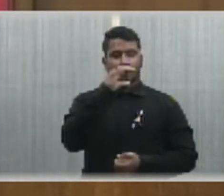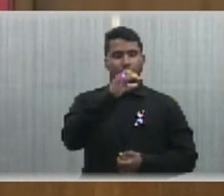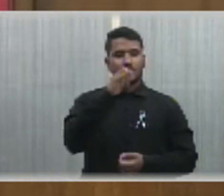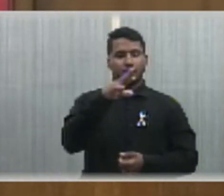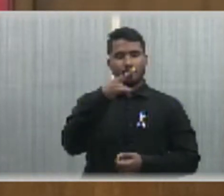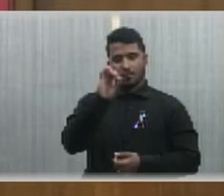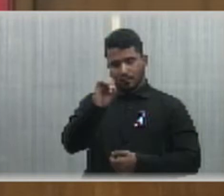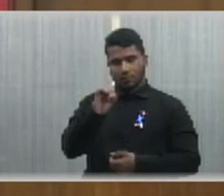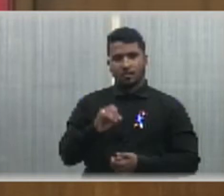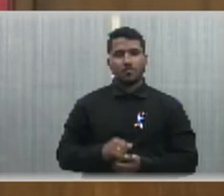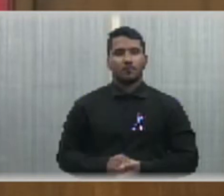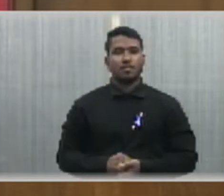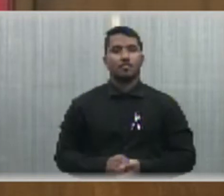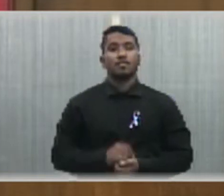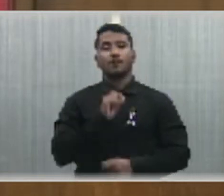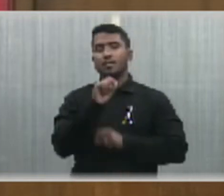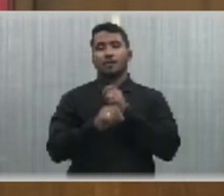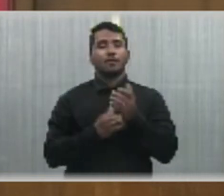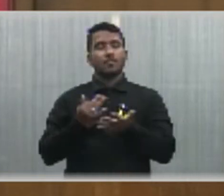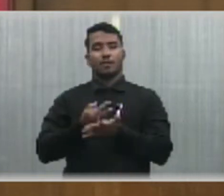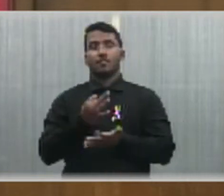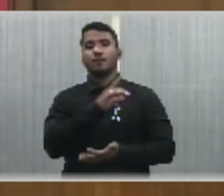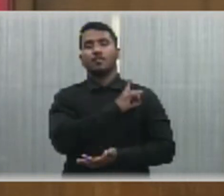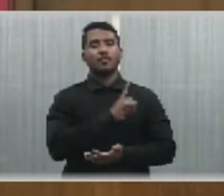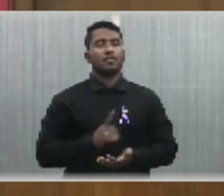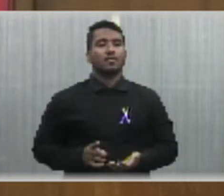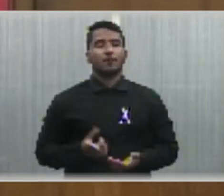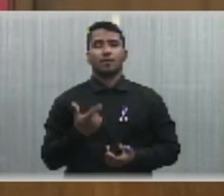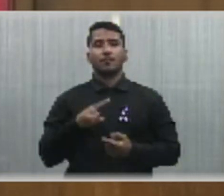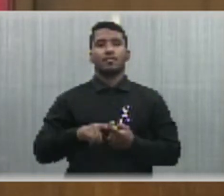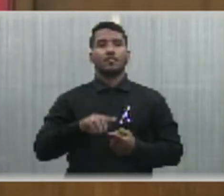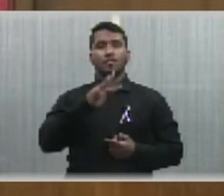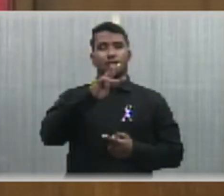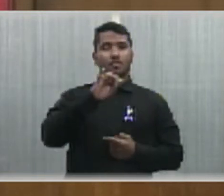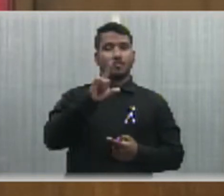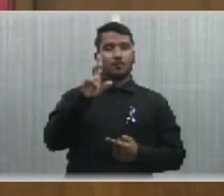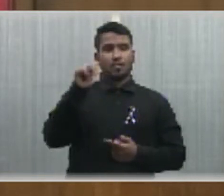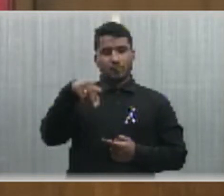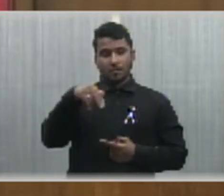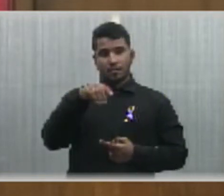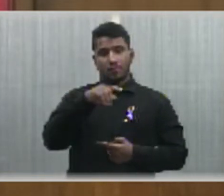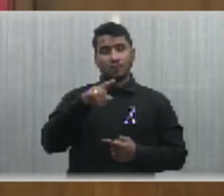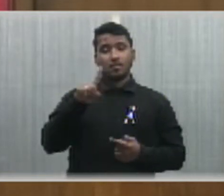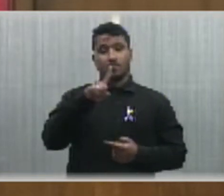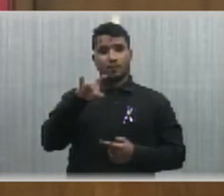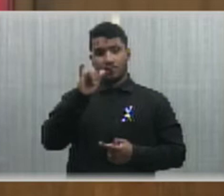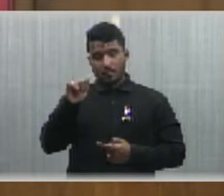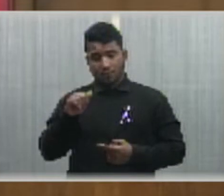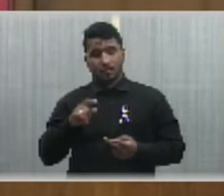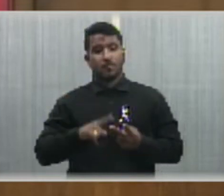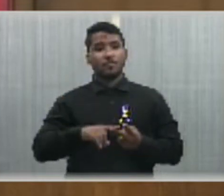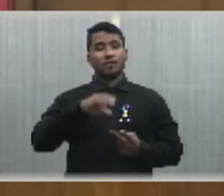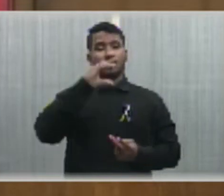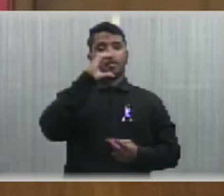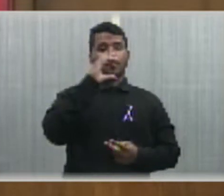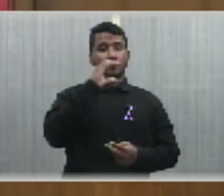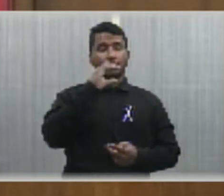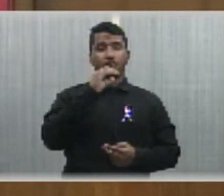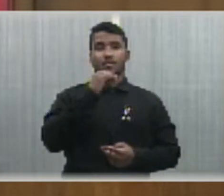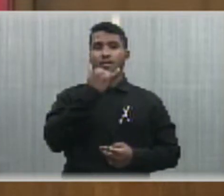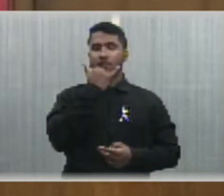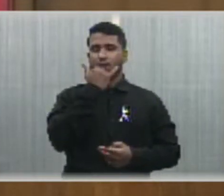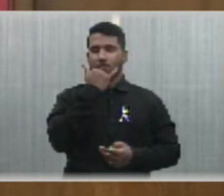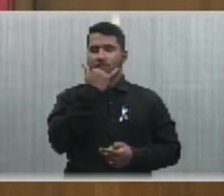Magalhães, e justificadas as ausências de Wilson Brandão, Ziza Carvalho e Cícero...